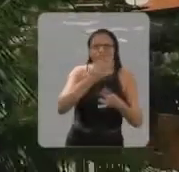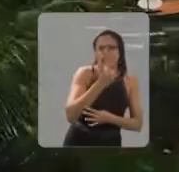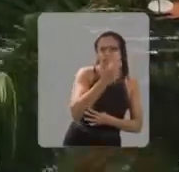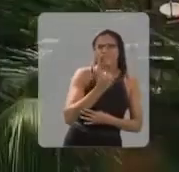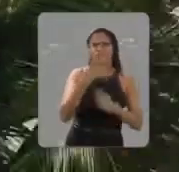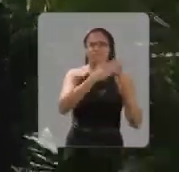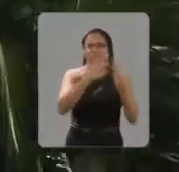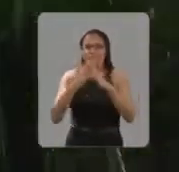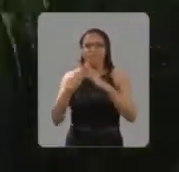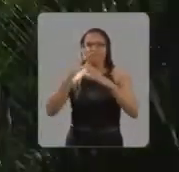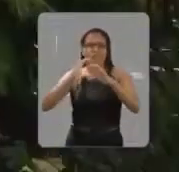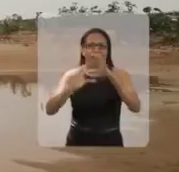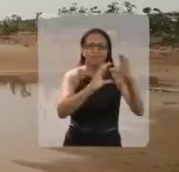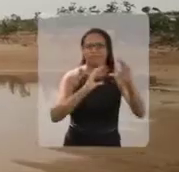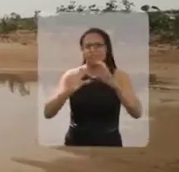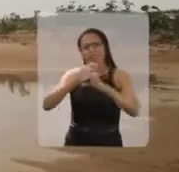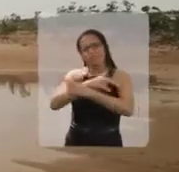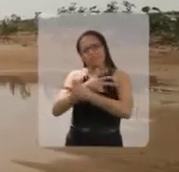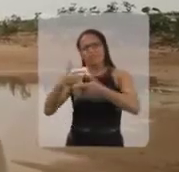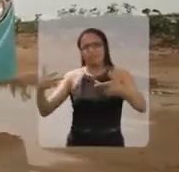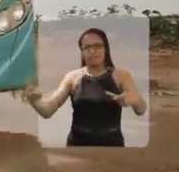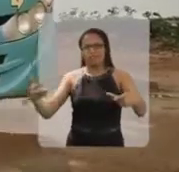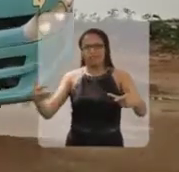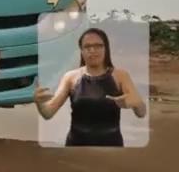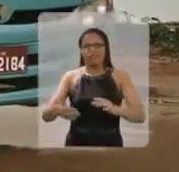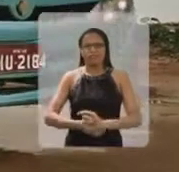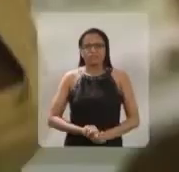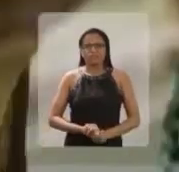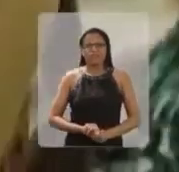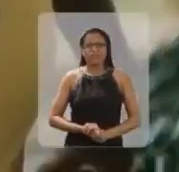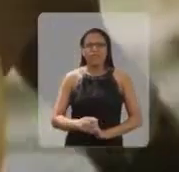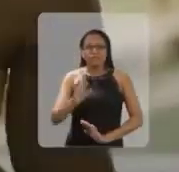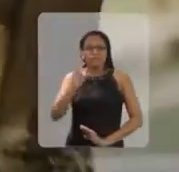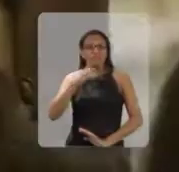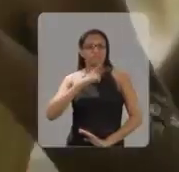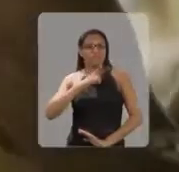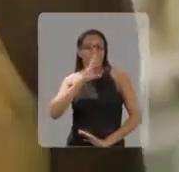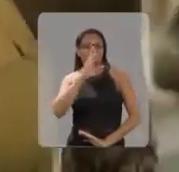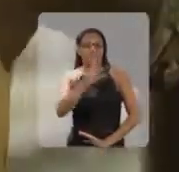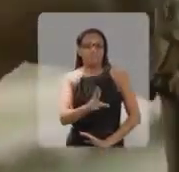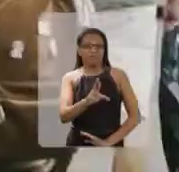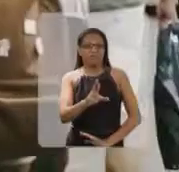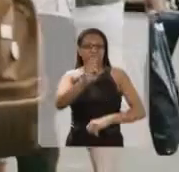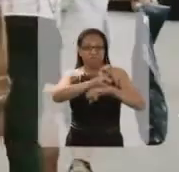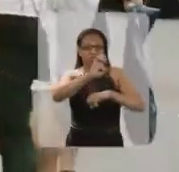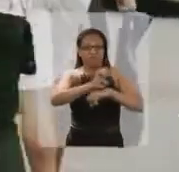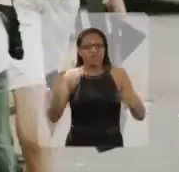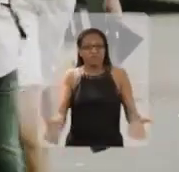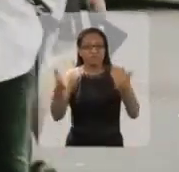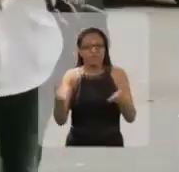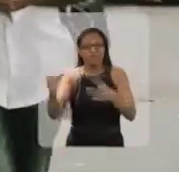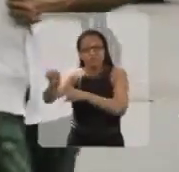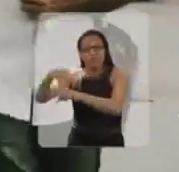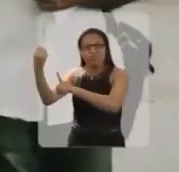moradia, à comunicação, entre outros. Podendo resultar tanto de iniciativas do Estado quanto da sociedade.